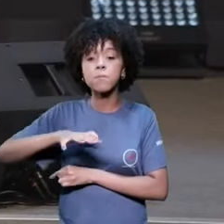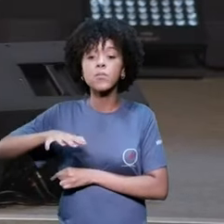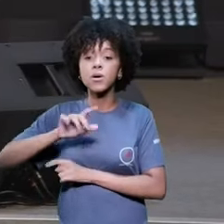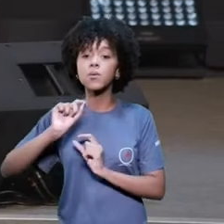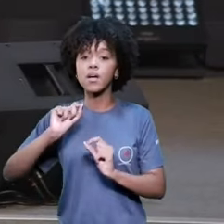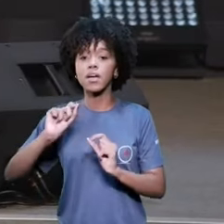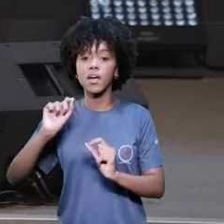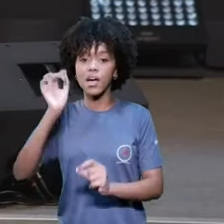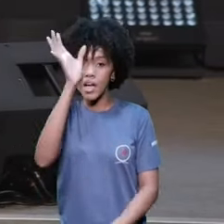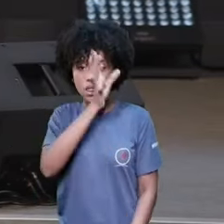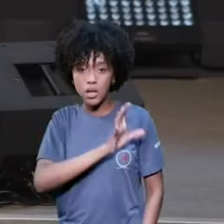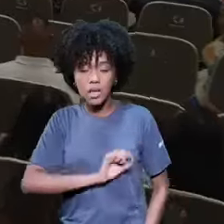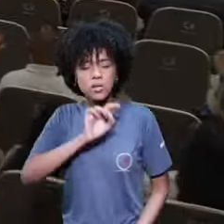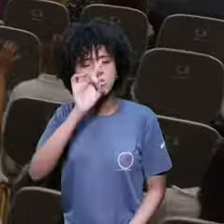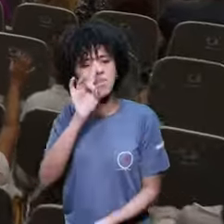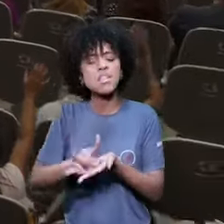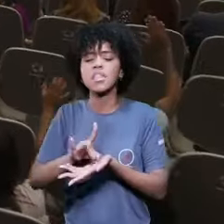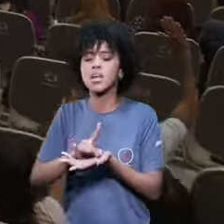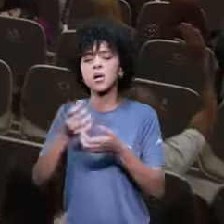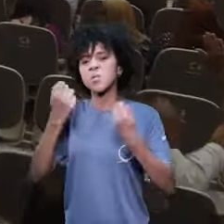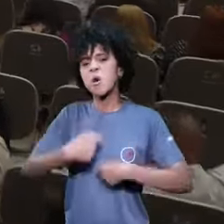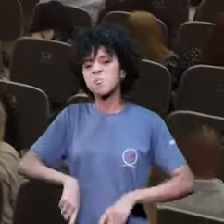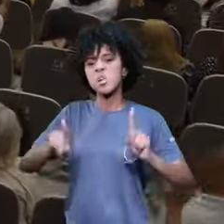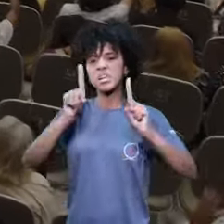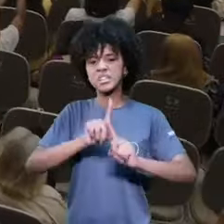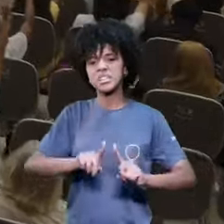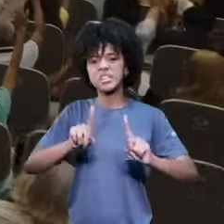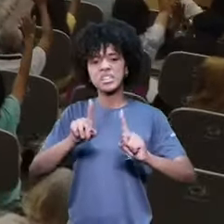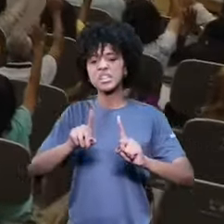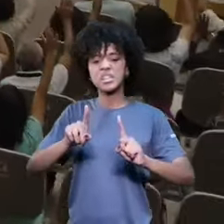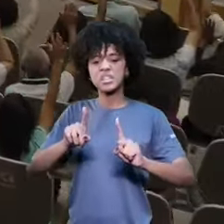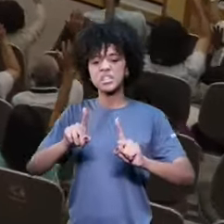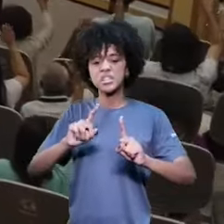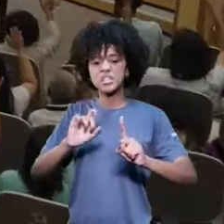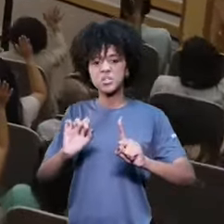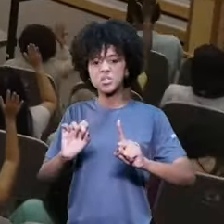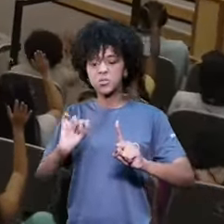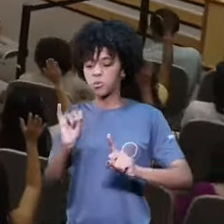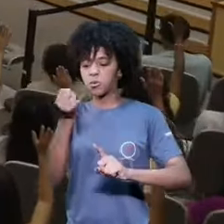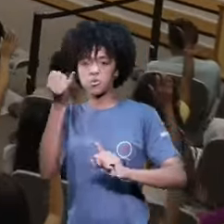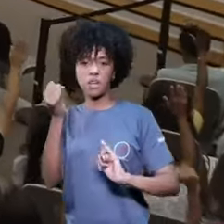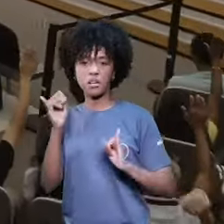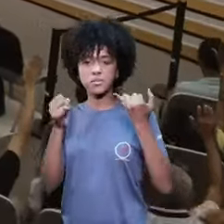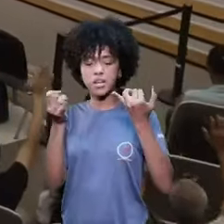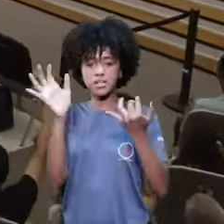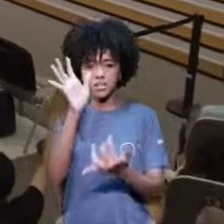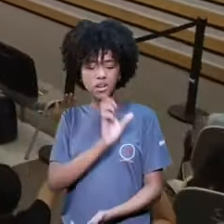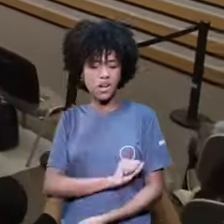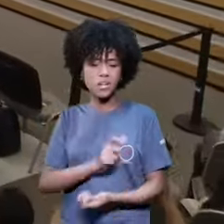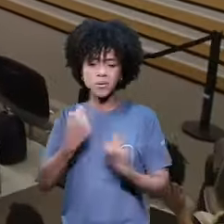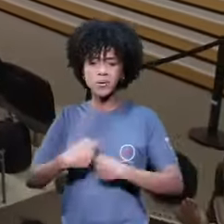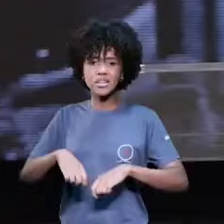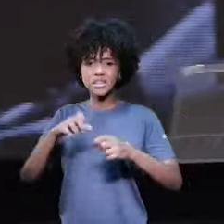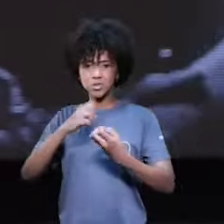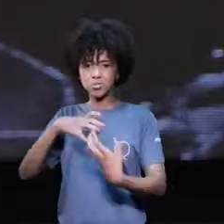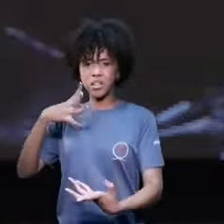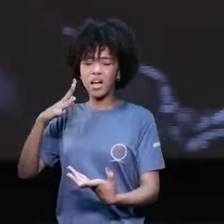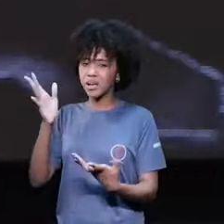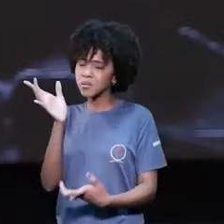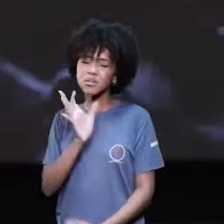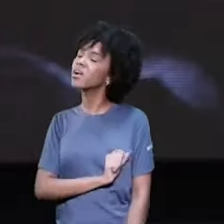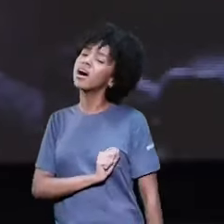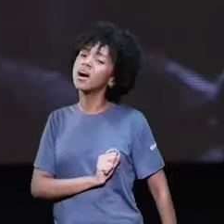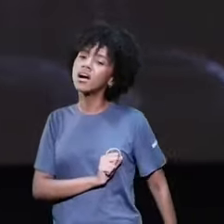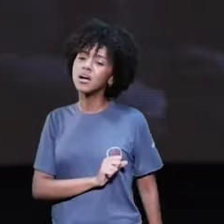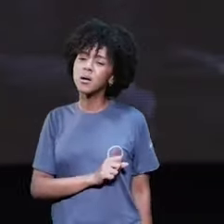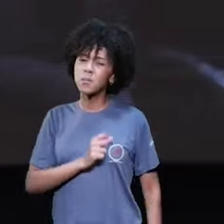verdadeiros adoradores, que não precisam de porta aberta para adorar, que não precisam de carro novo para dar glória a Deus, que não estão preocupados se a